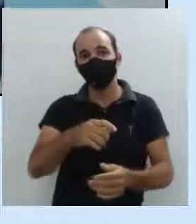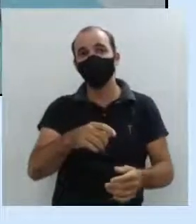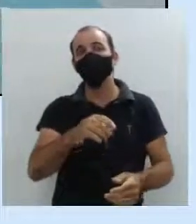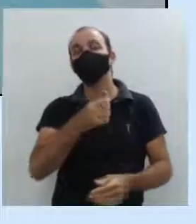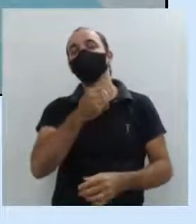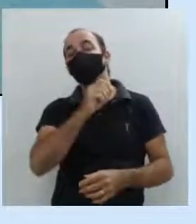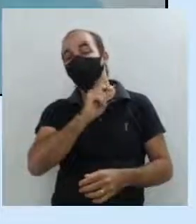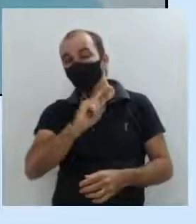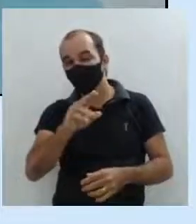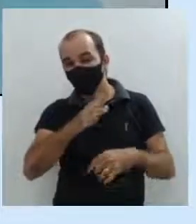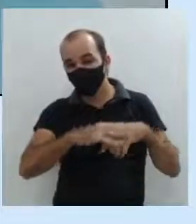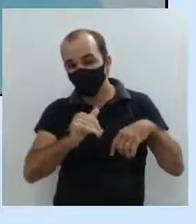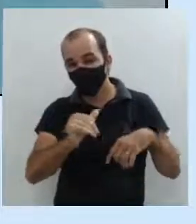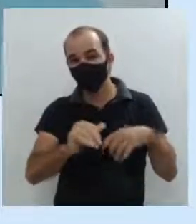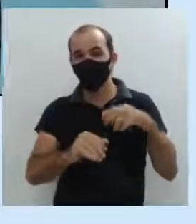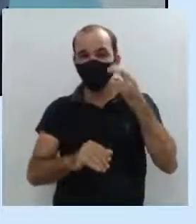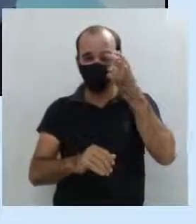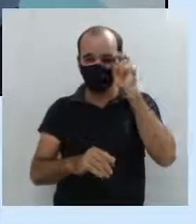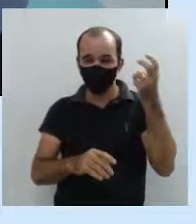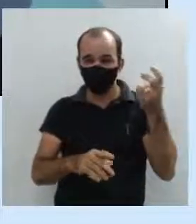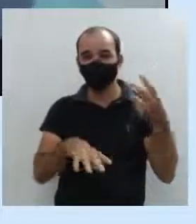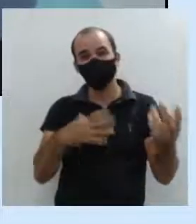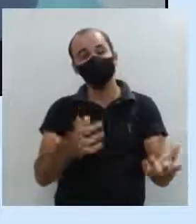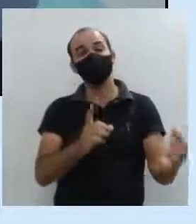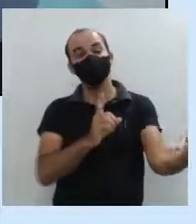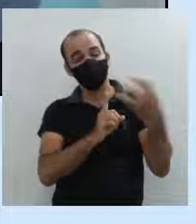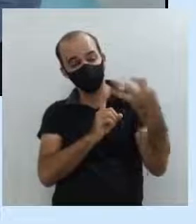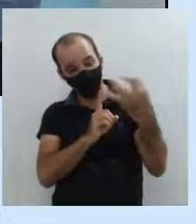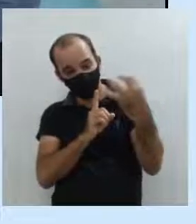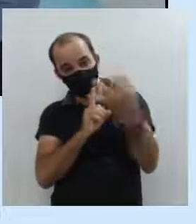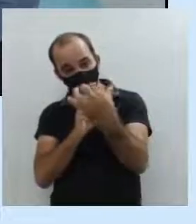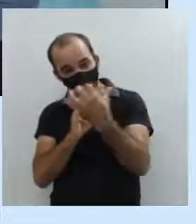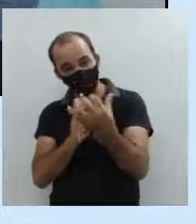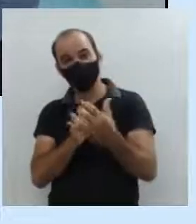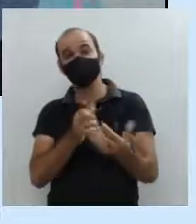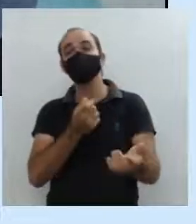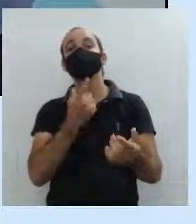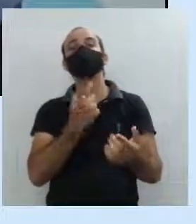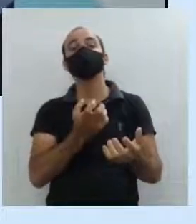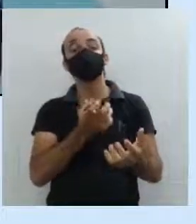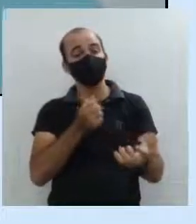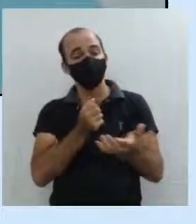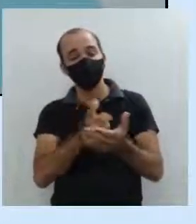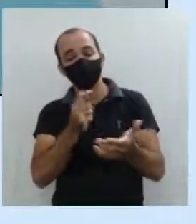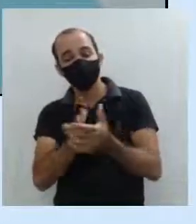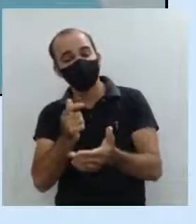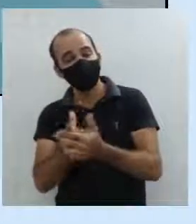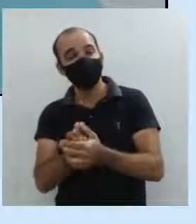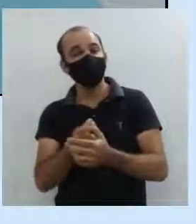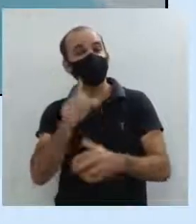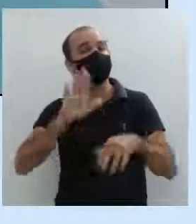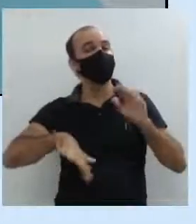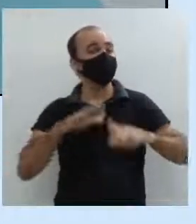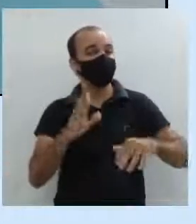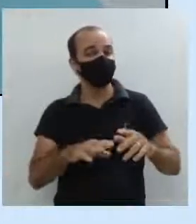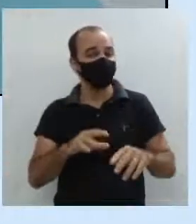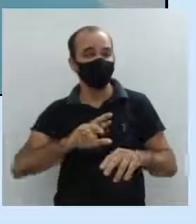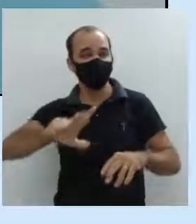somos levados a, muitas vezes, ser aquilo que nós não